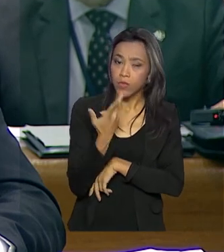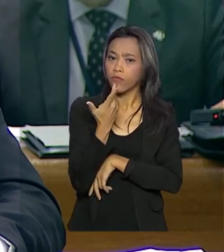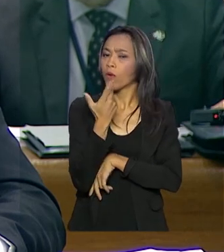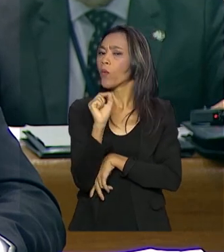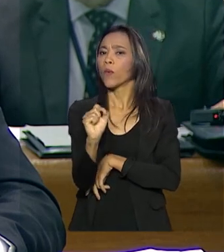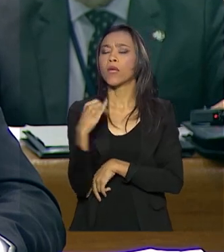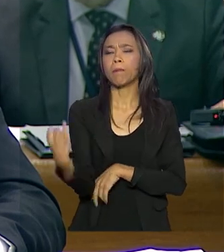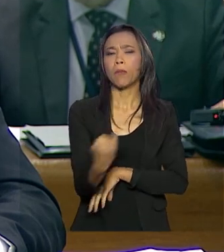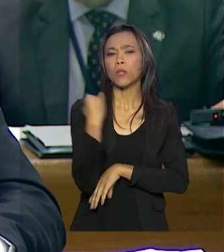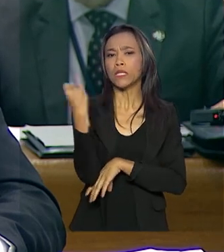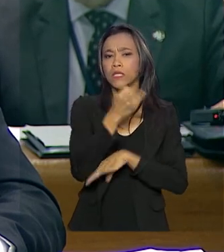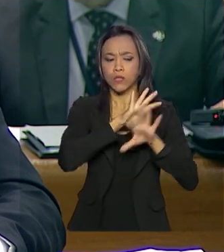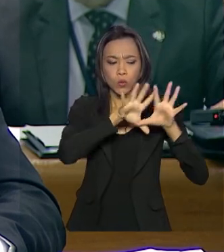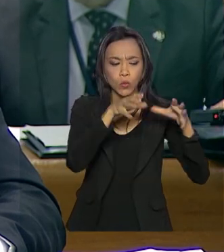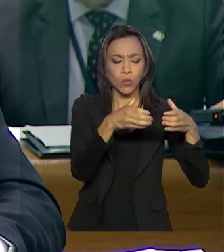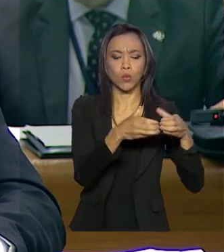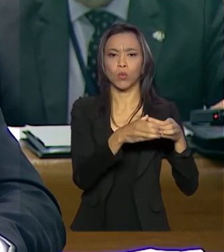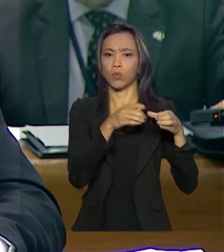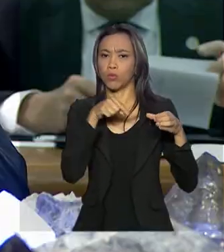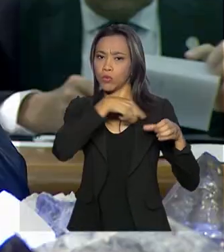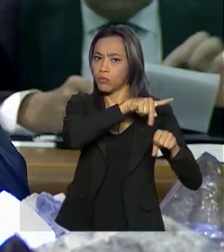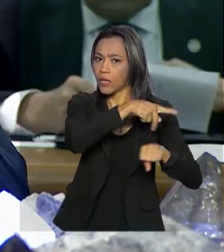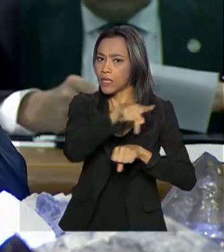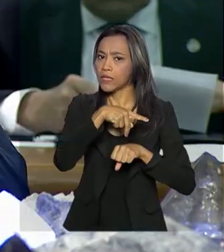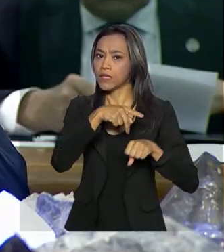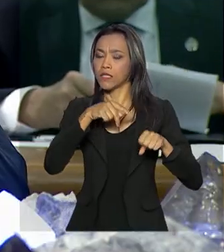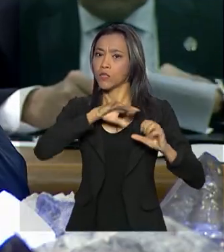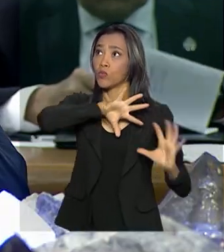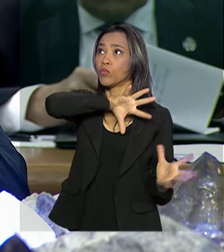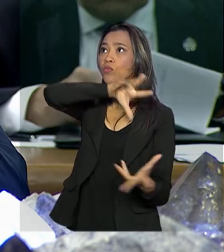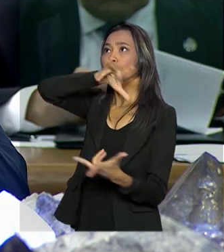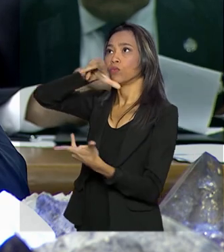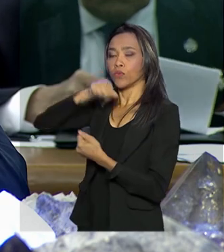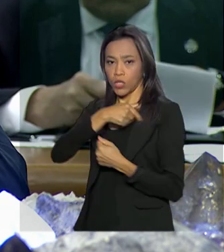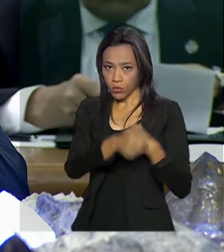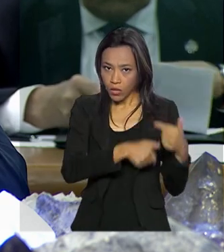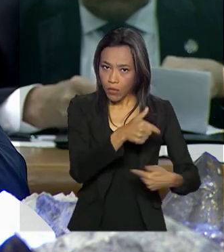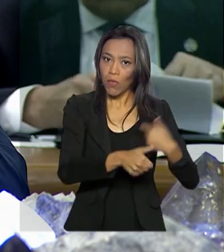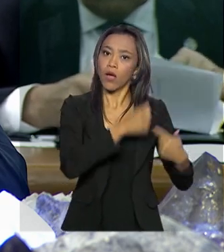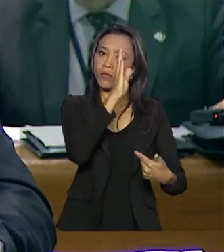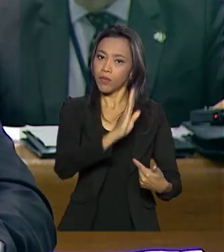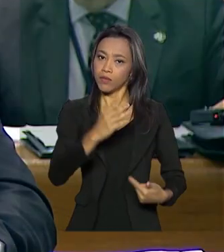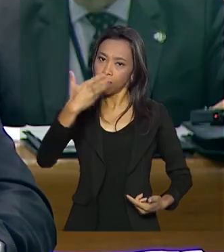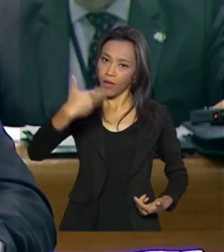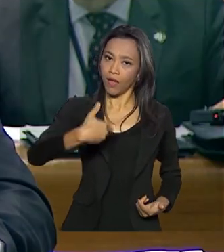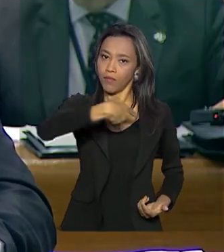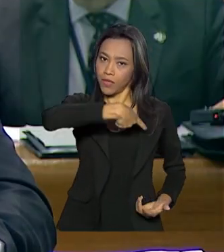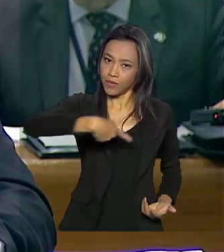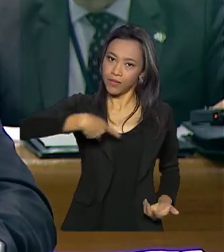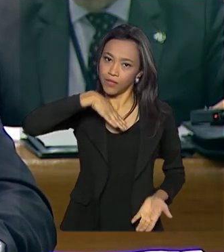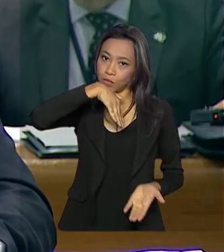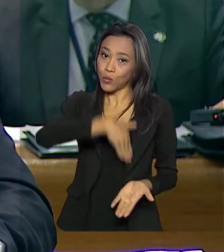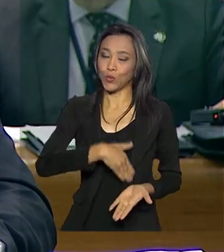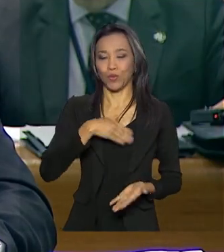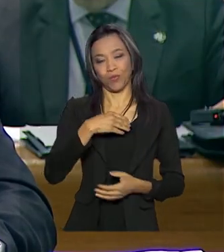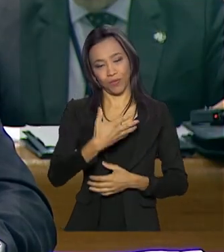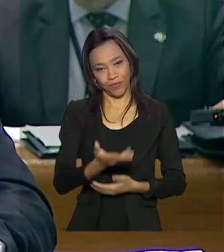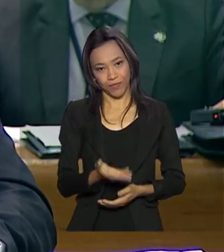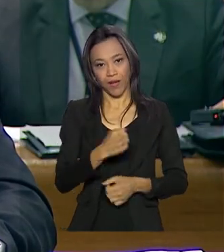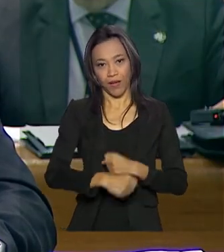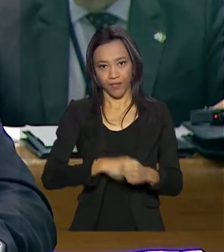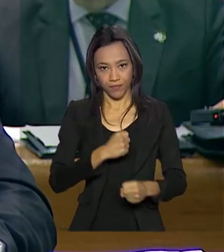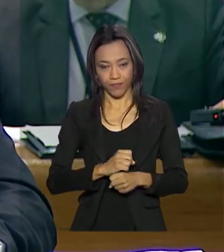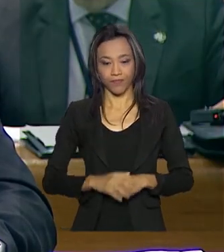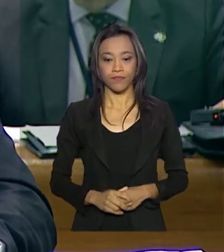importância do brics no cenário mundial e o trabalho do brasil na presidência do grupo nesse último ano damos